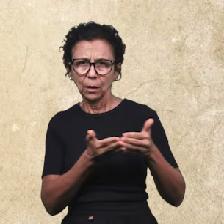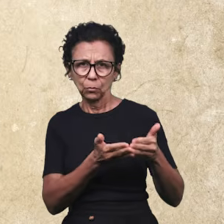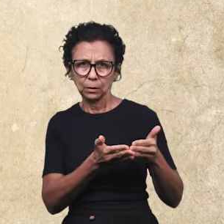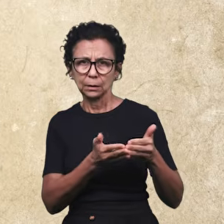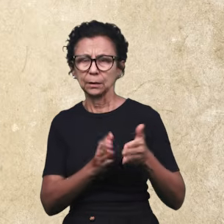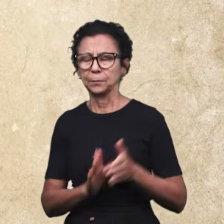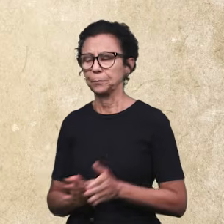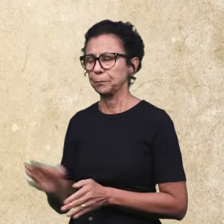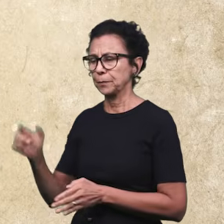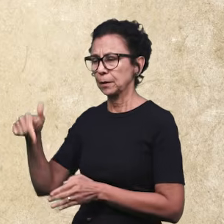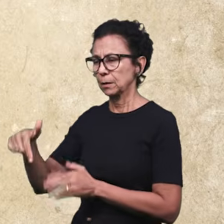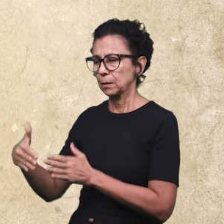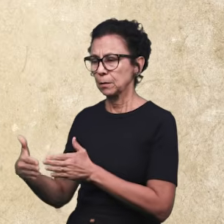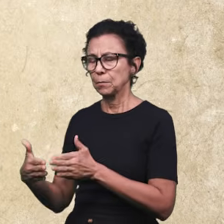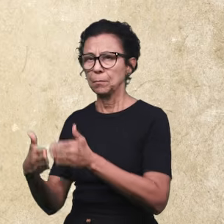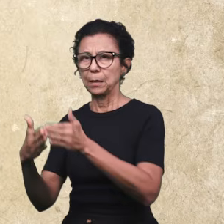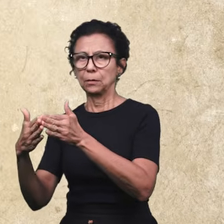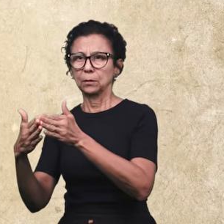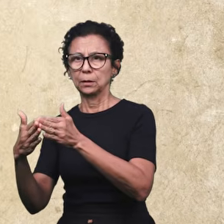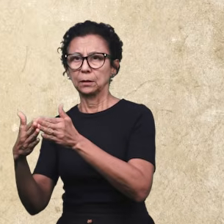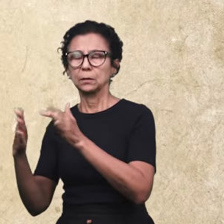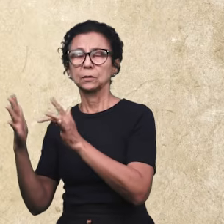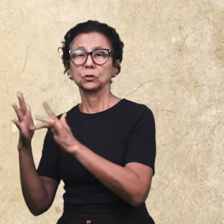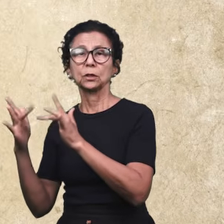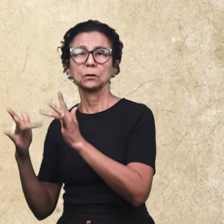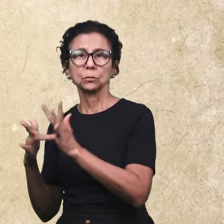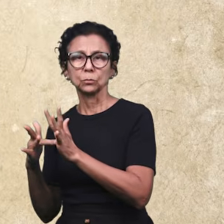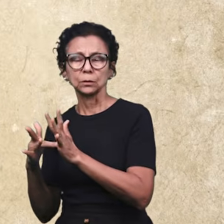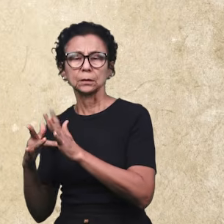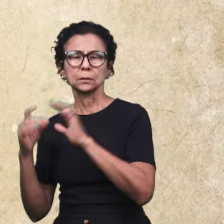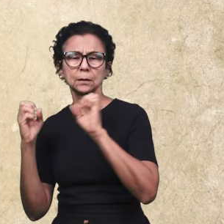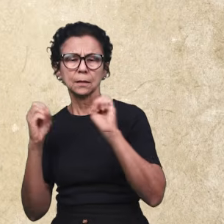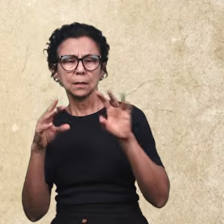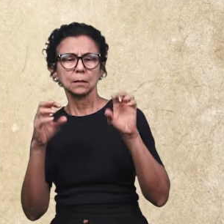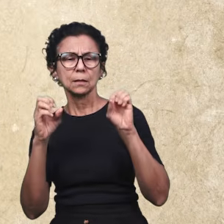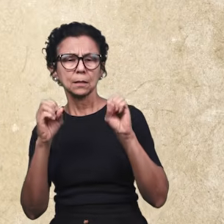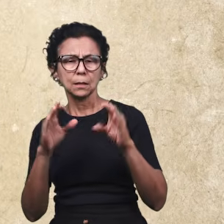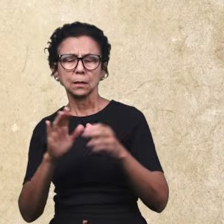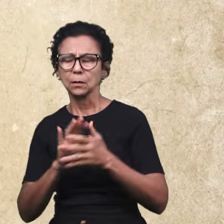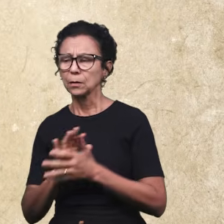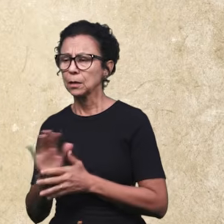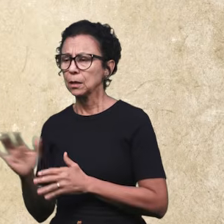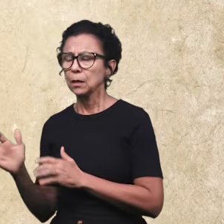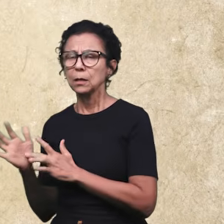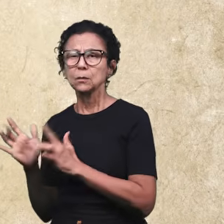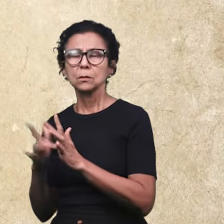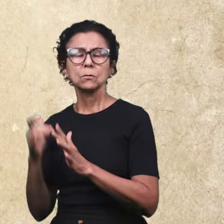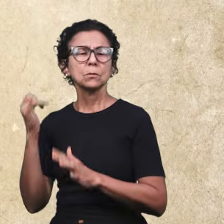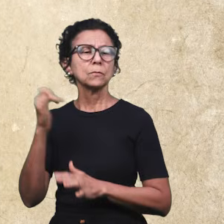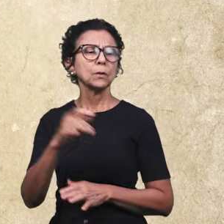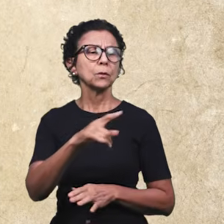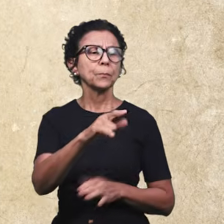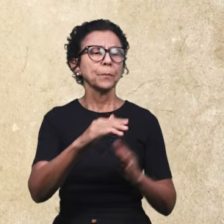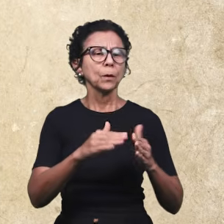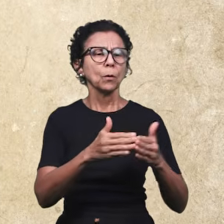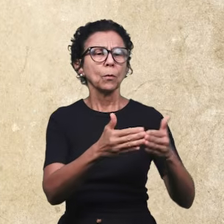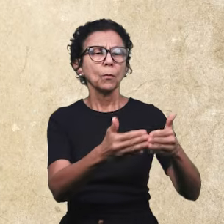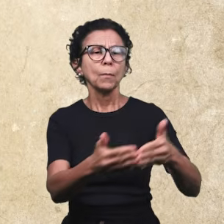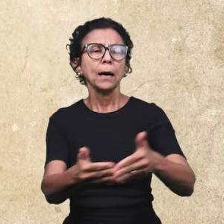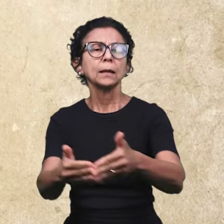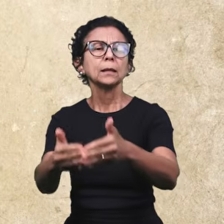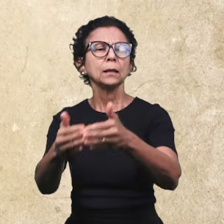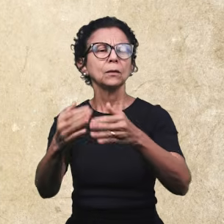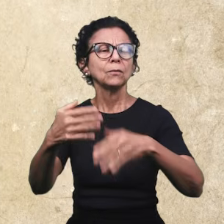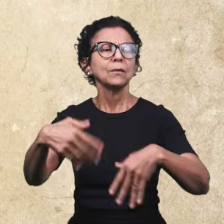do barco a multidão. E quando acabou de falar, disse a Simão: Faze-te ao alto mar e lançai